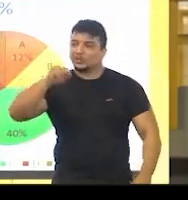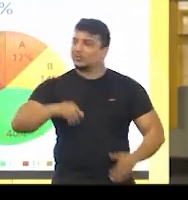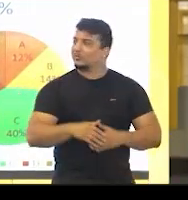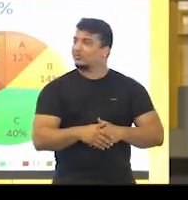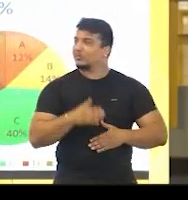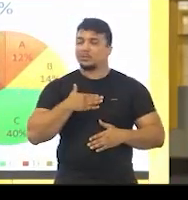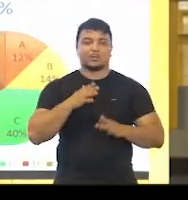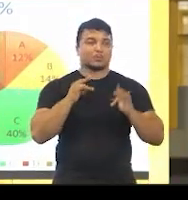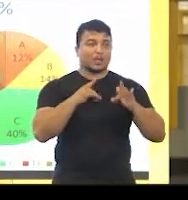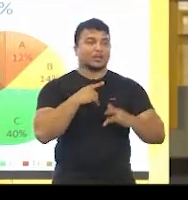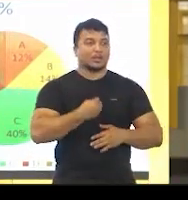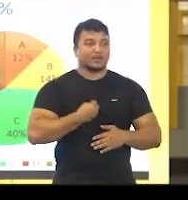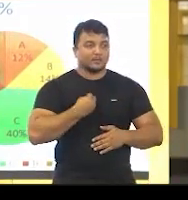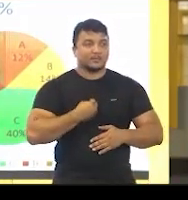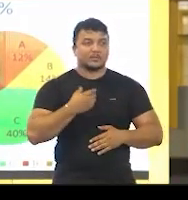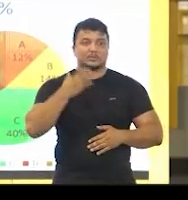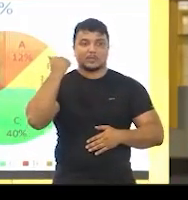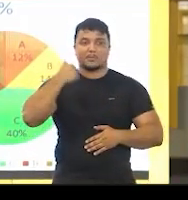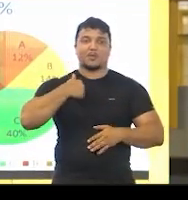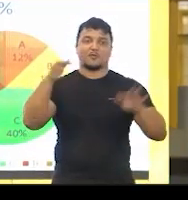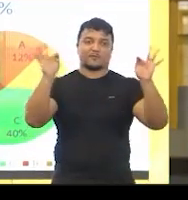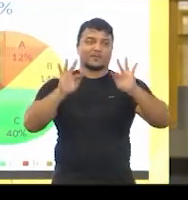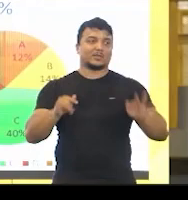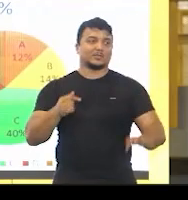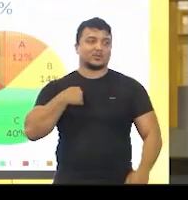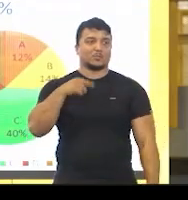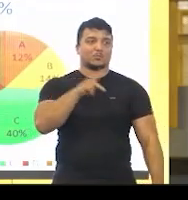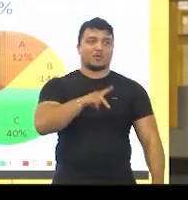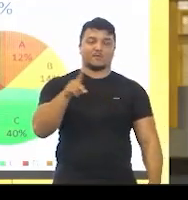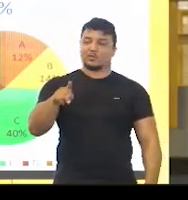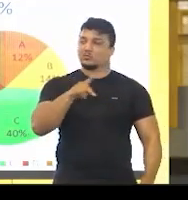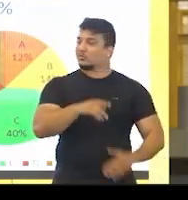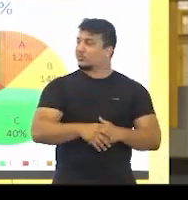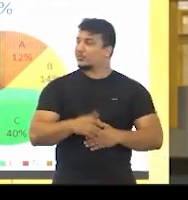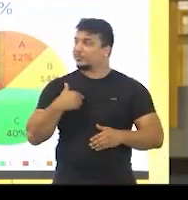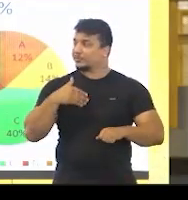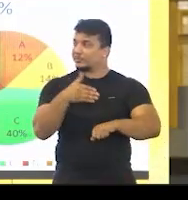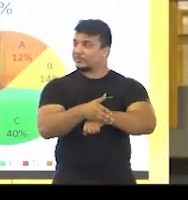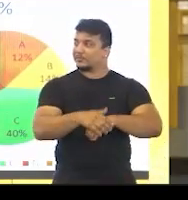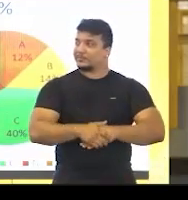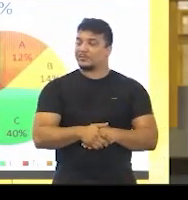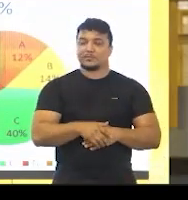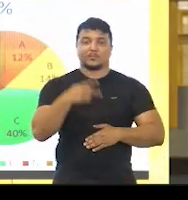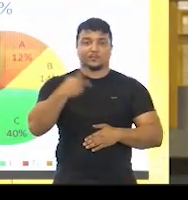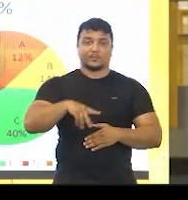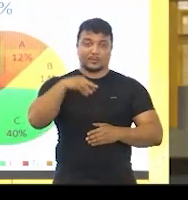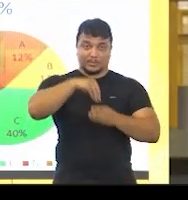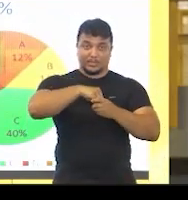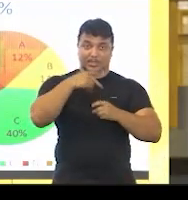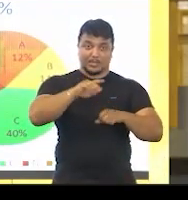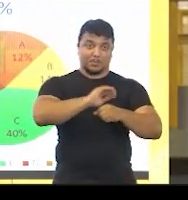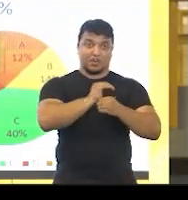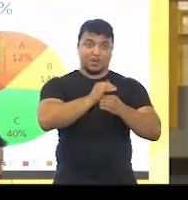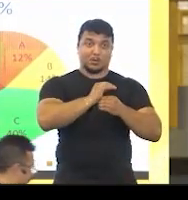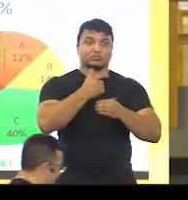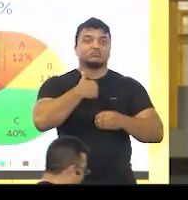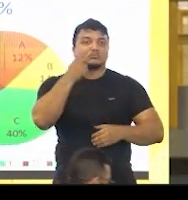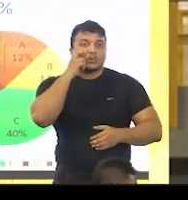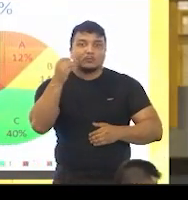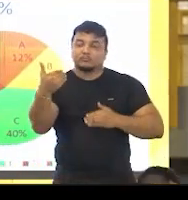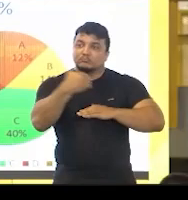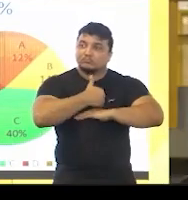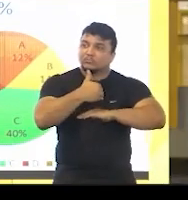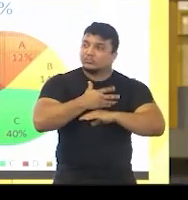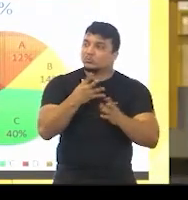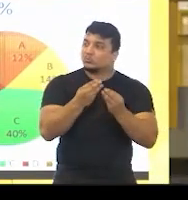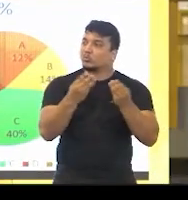Minha namorada está aqui e ela sabe como eu sou feliz em ser professor. E quando eu estava entrando aqui nesse ginásio, e eu via muito